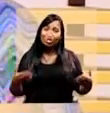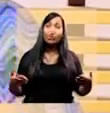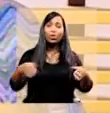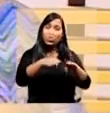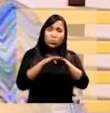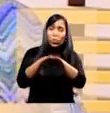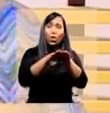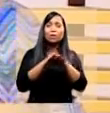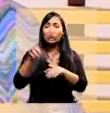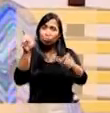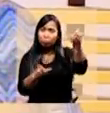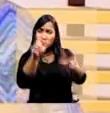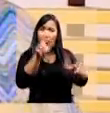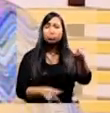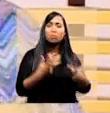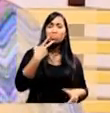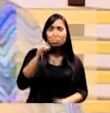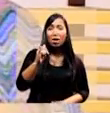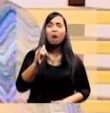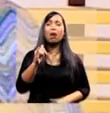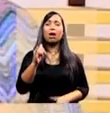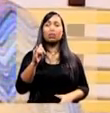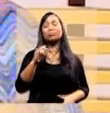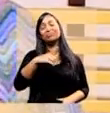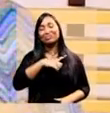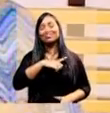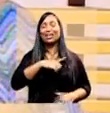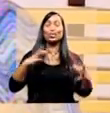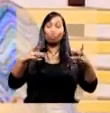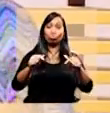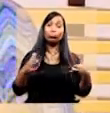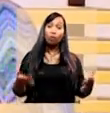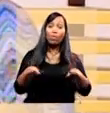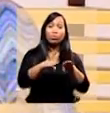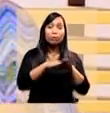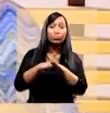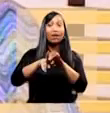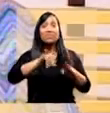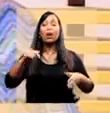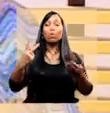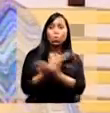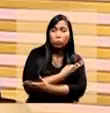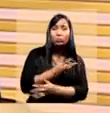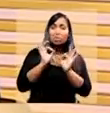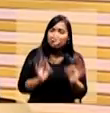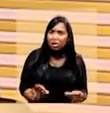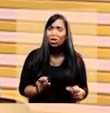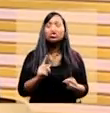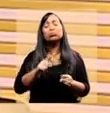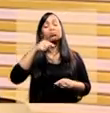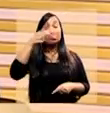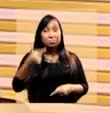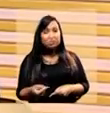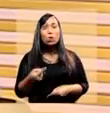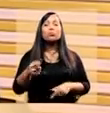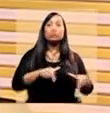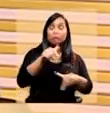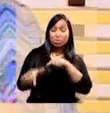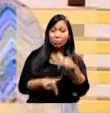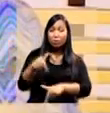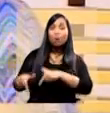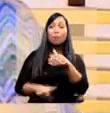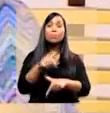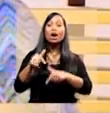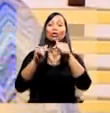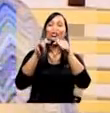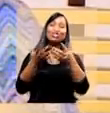a igualdade de gênero paira sobre tudo isso. E essa igualdade só vai acontecer realmente depois desse trabalho